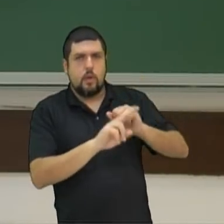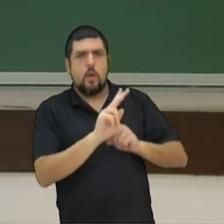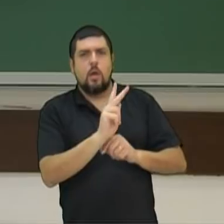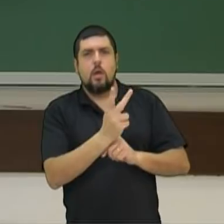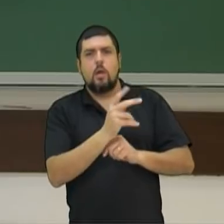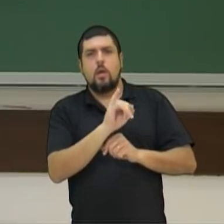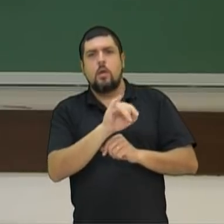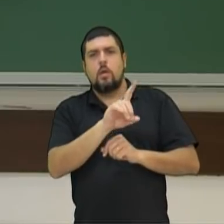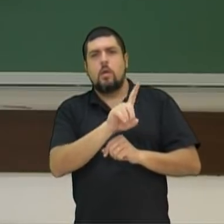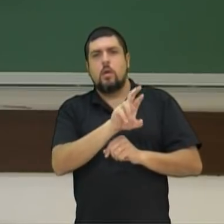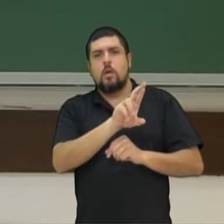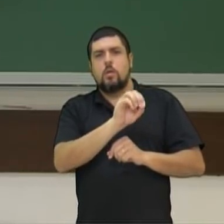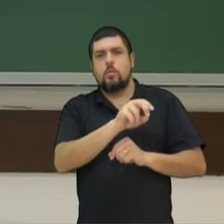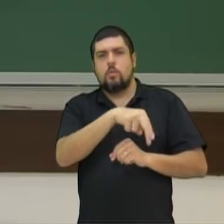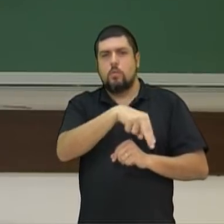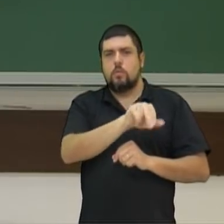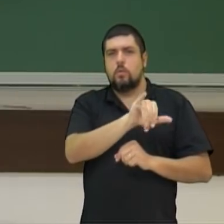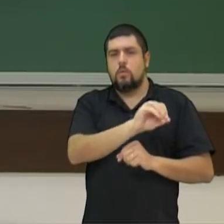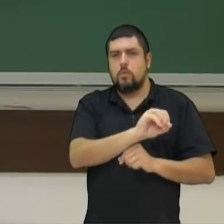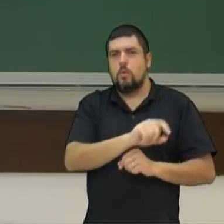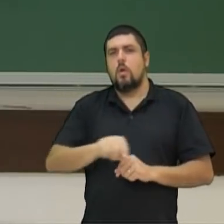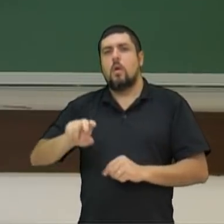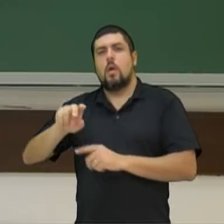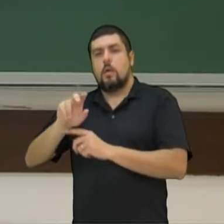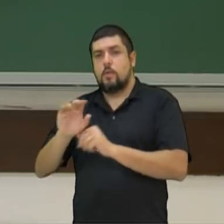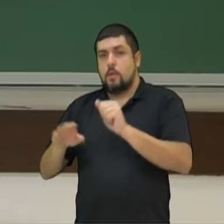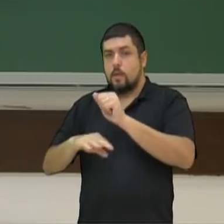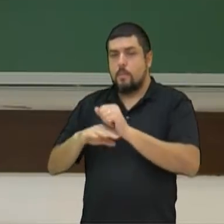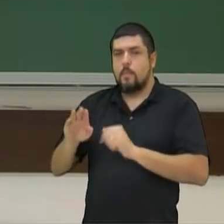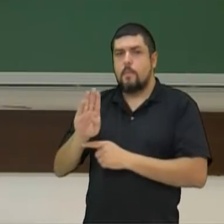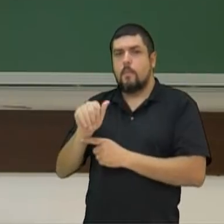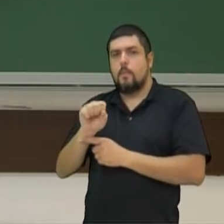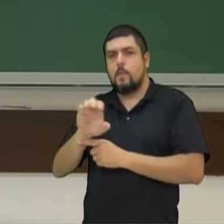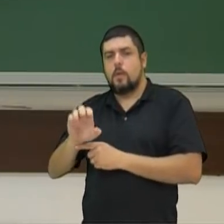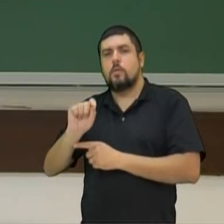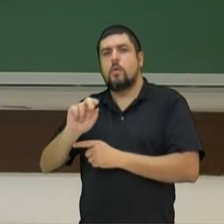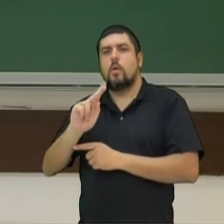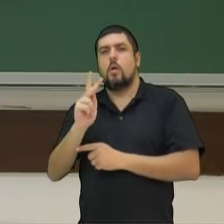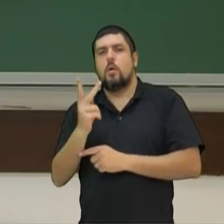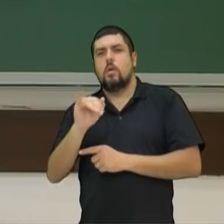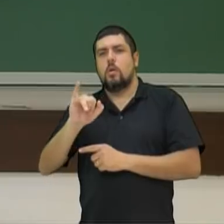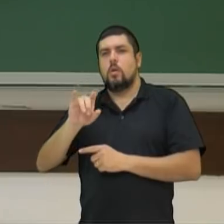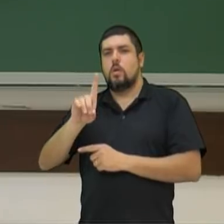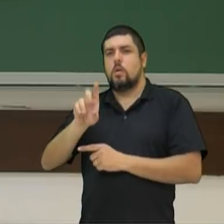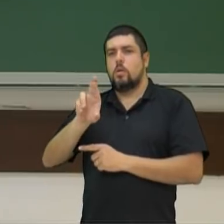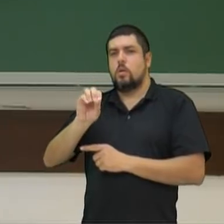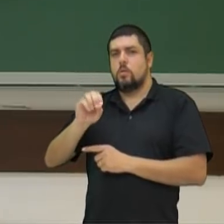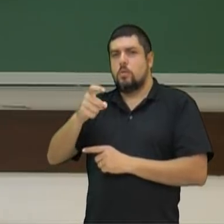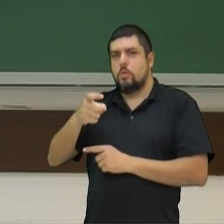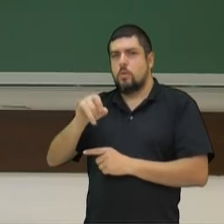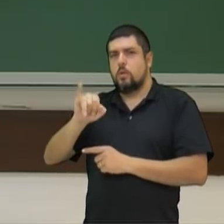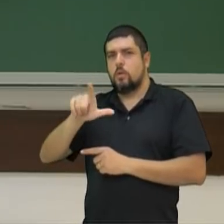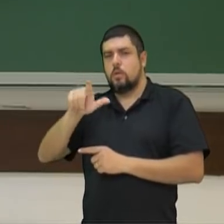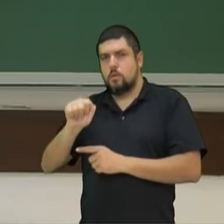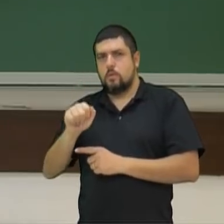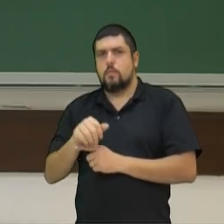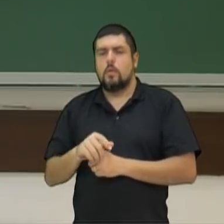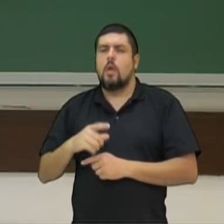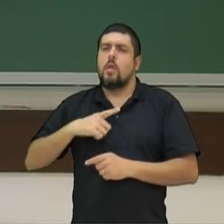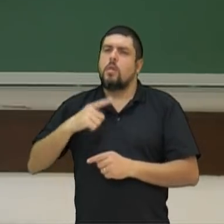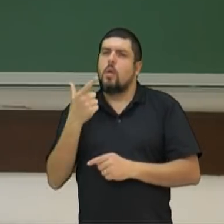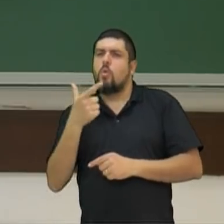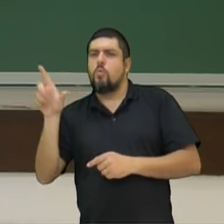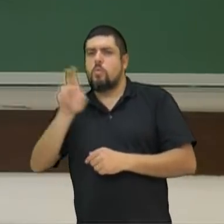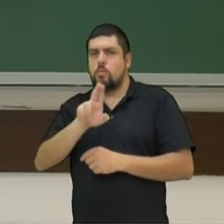OH-? Hidroxila. Alguns livros trazem a hidroxila com outro nome, oxidrila.